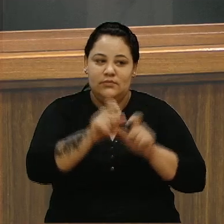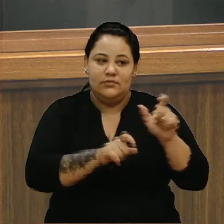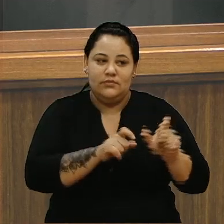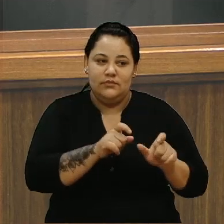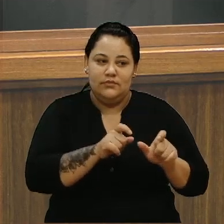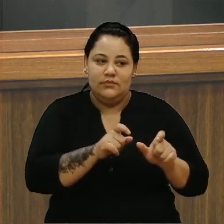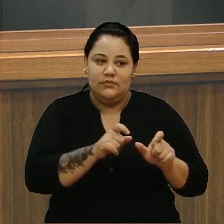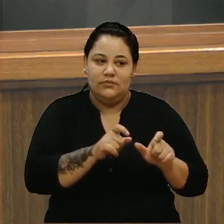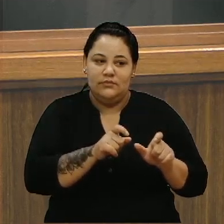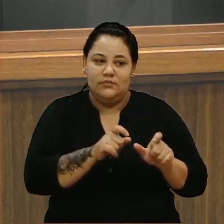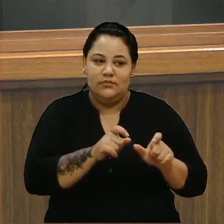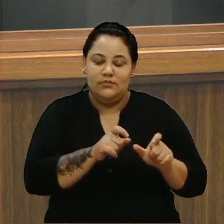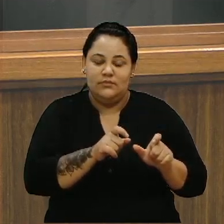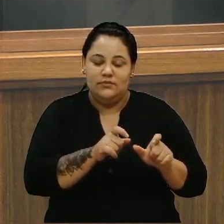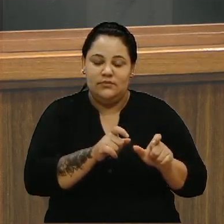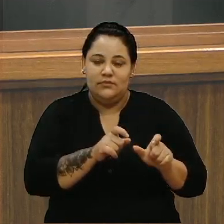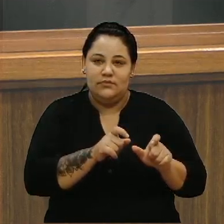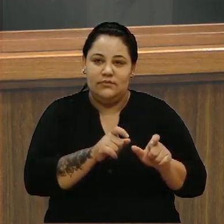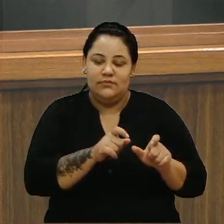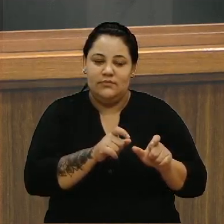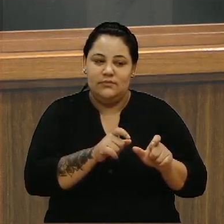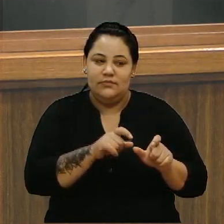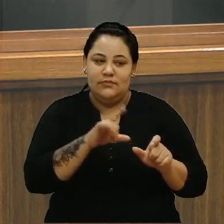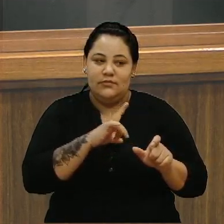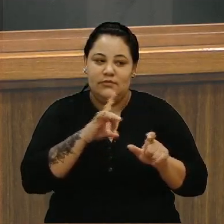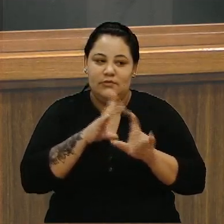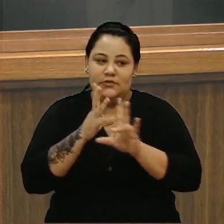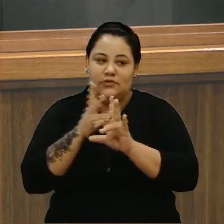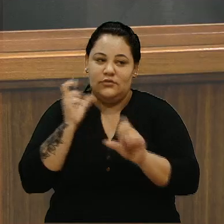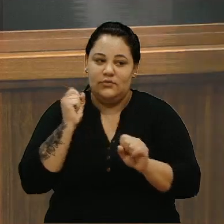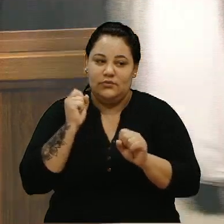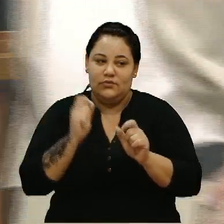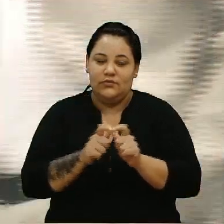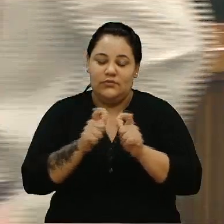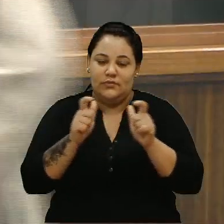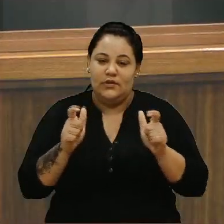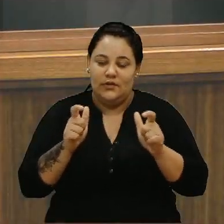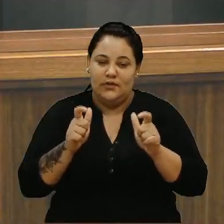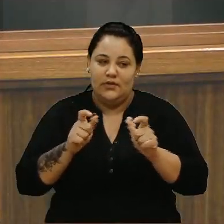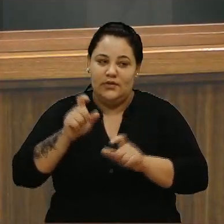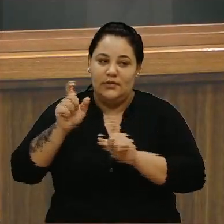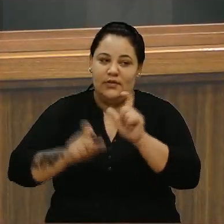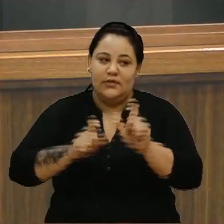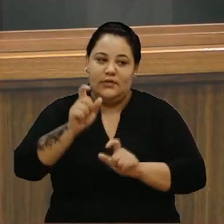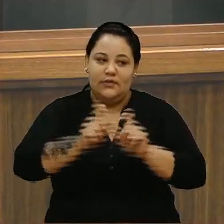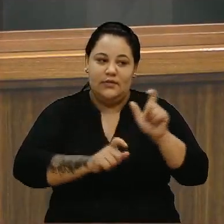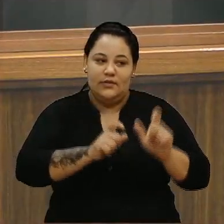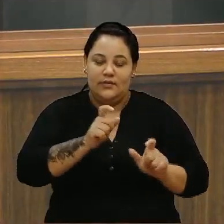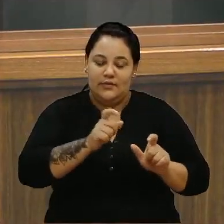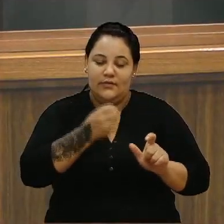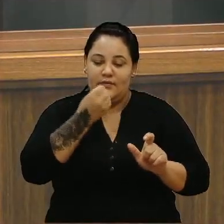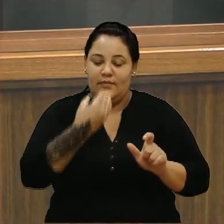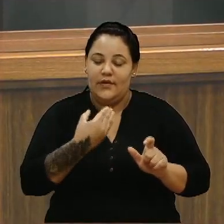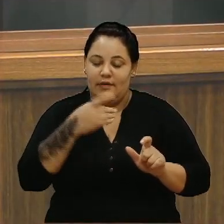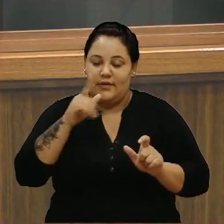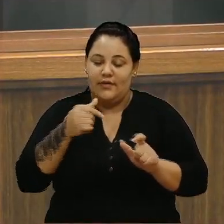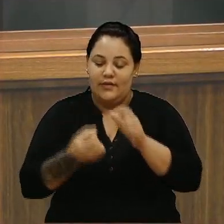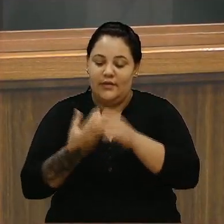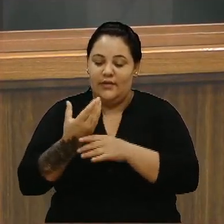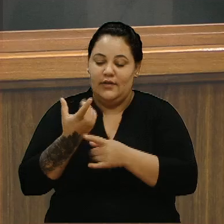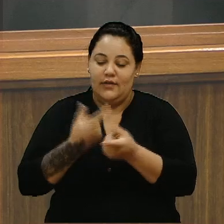teve reciclagens que tinham um lucro muito maior, aquelas pessoas viviam daquilo e muito bem, e gerava